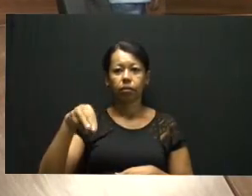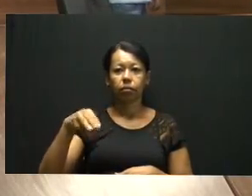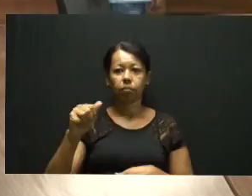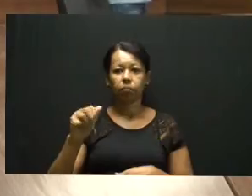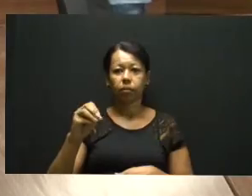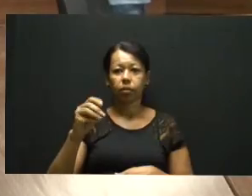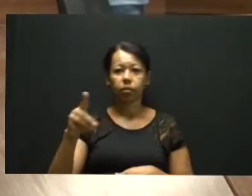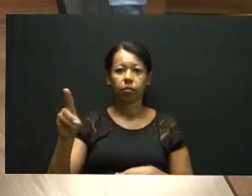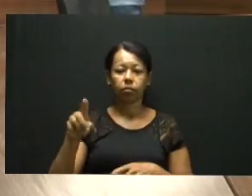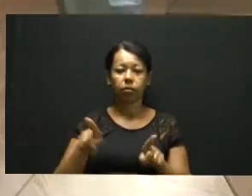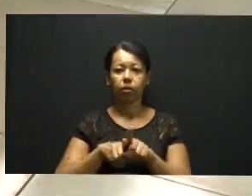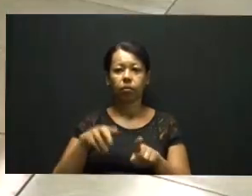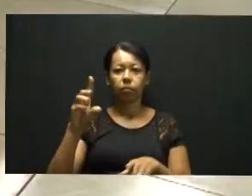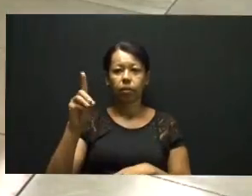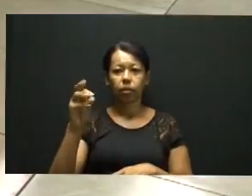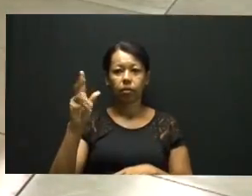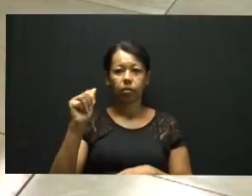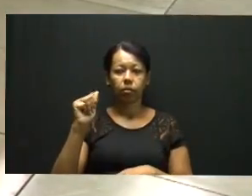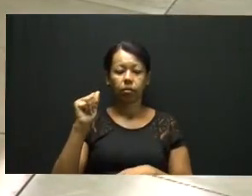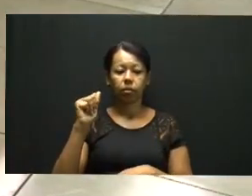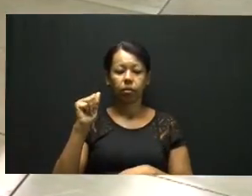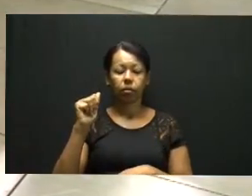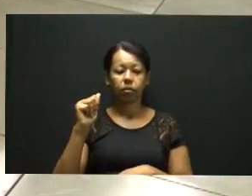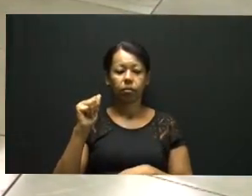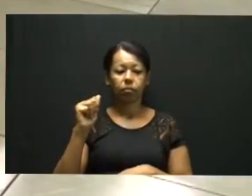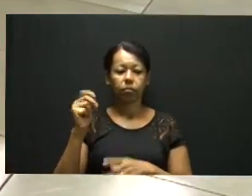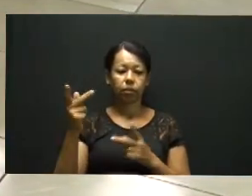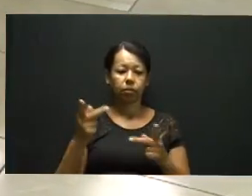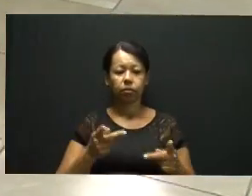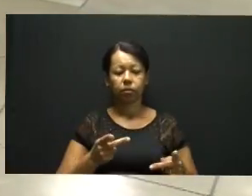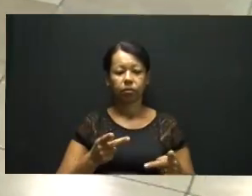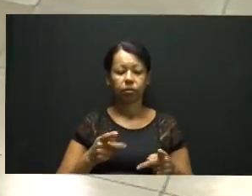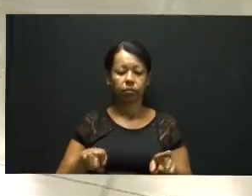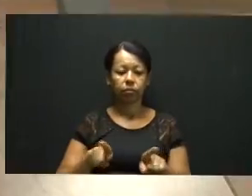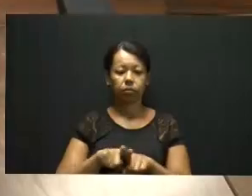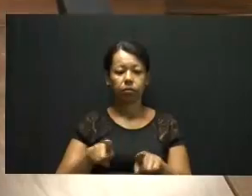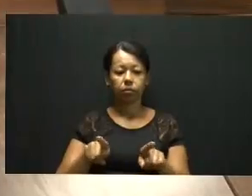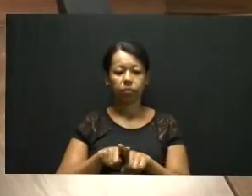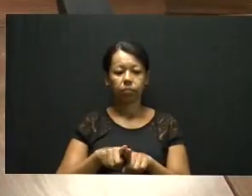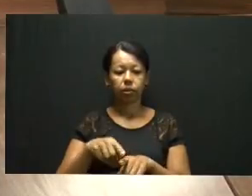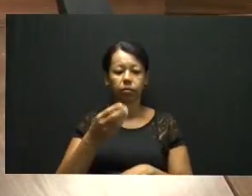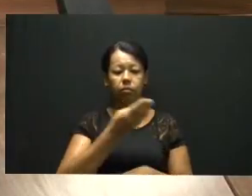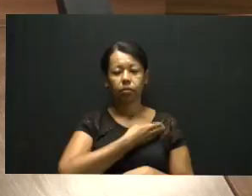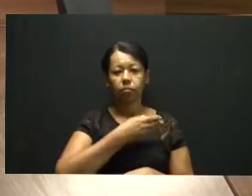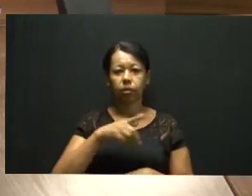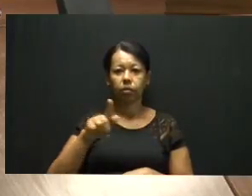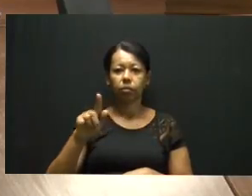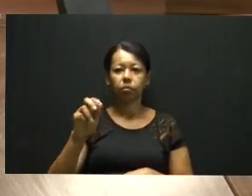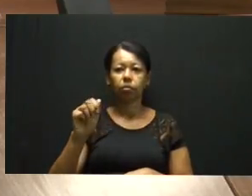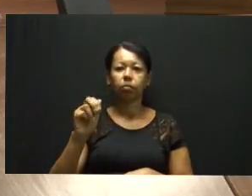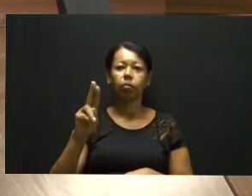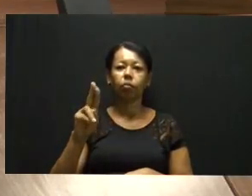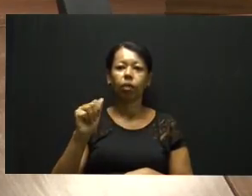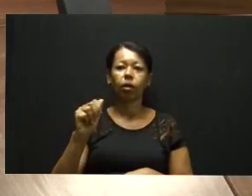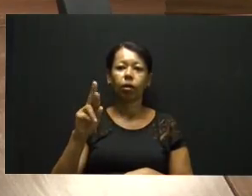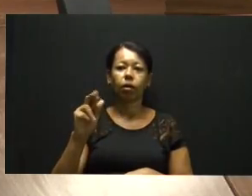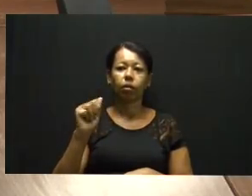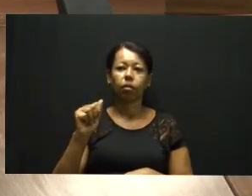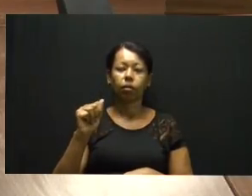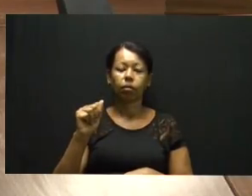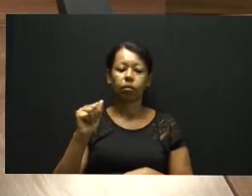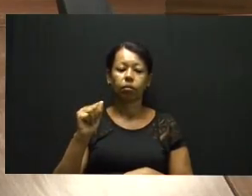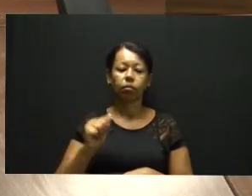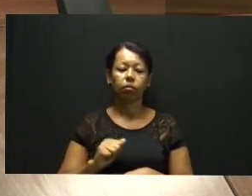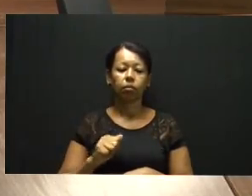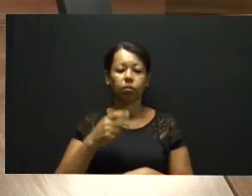que também se conta no plenário. Está registrado, assim como também do nobre amigo Guará. Com a